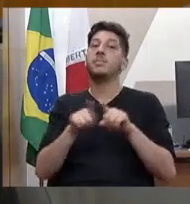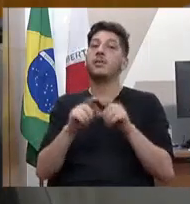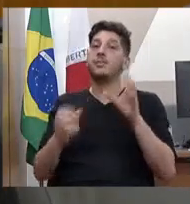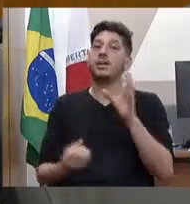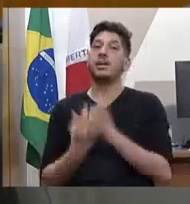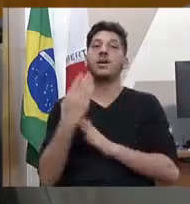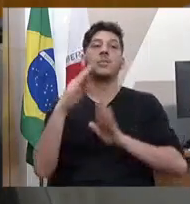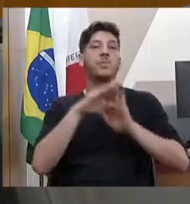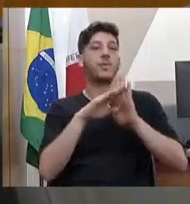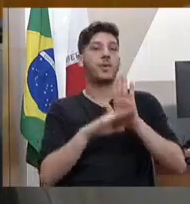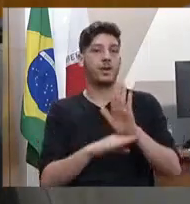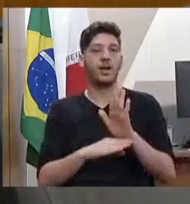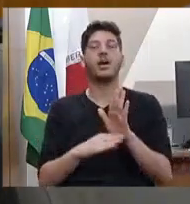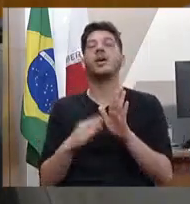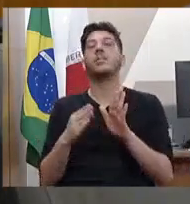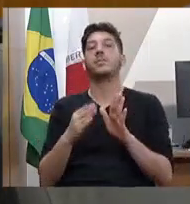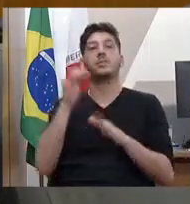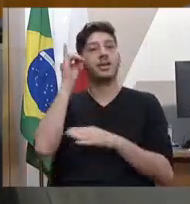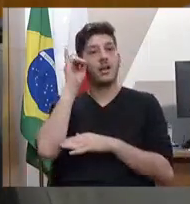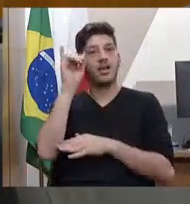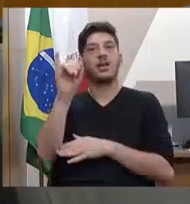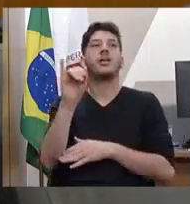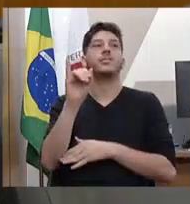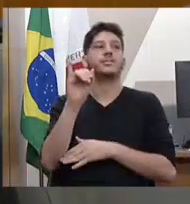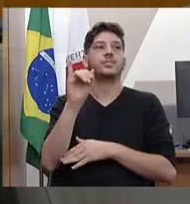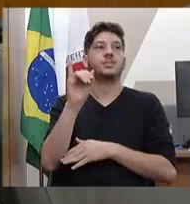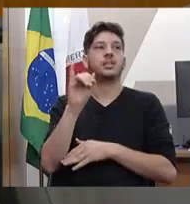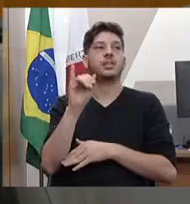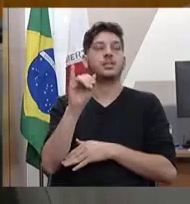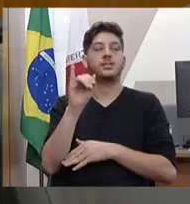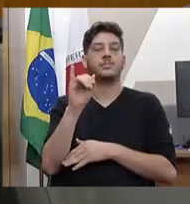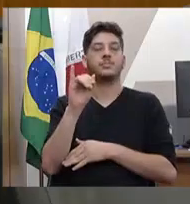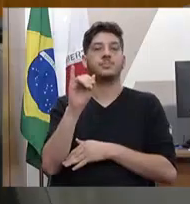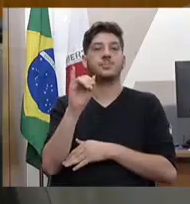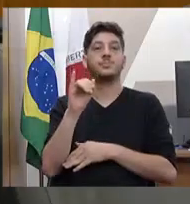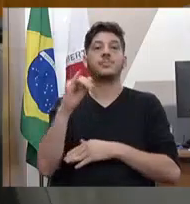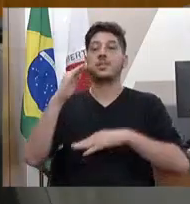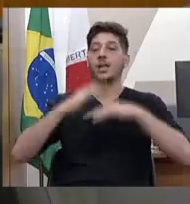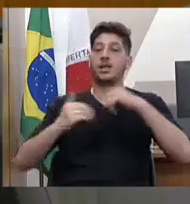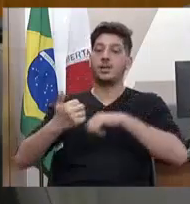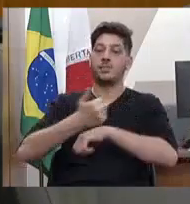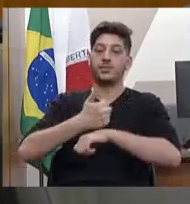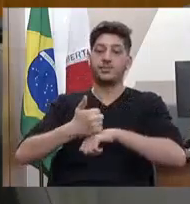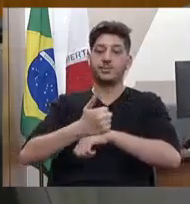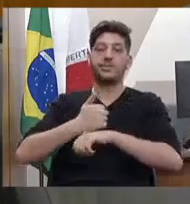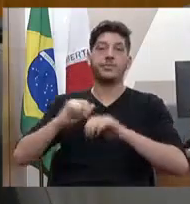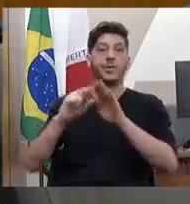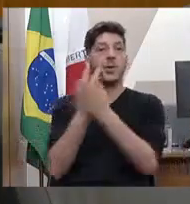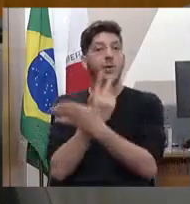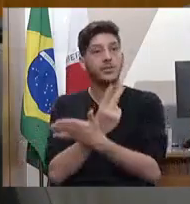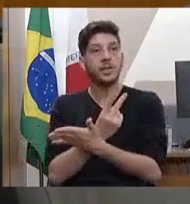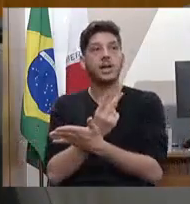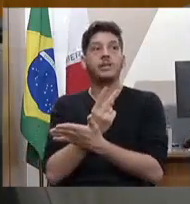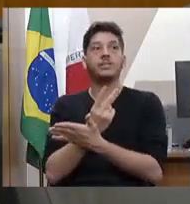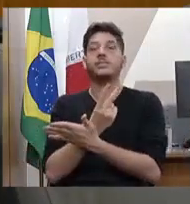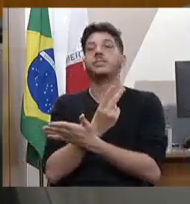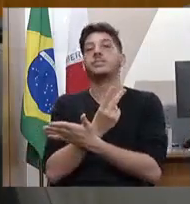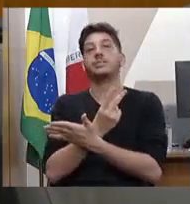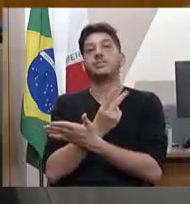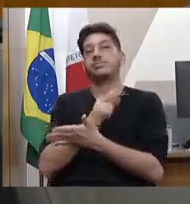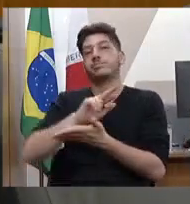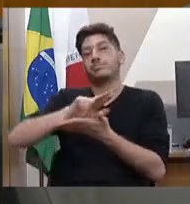prevenção né para que nós esses profissionais não sejam cometidos de tantas